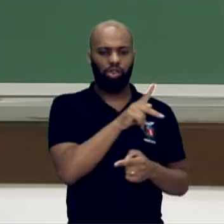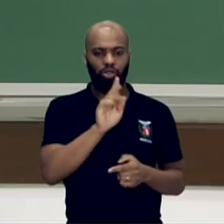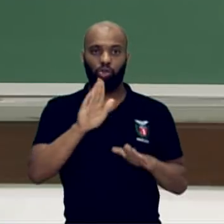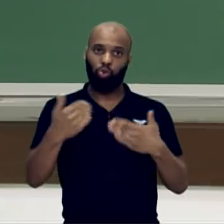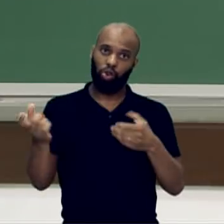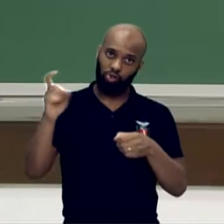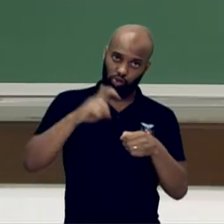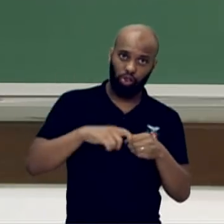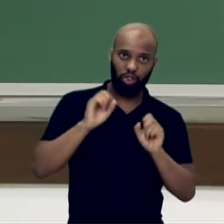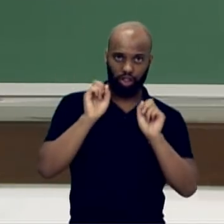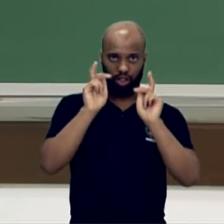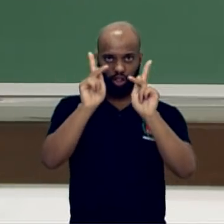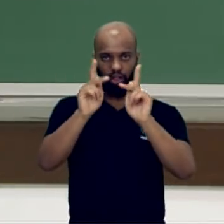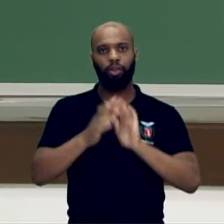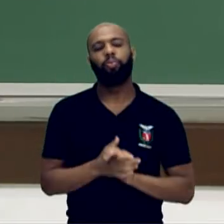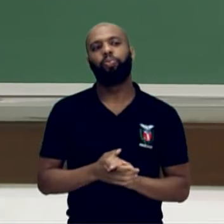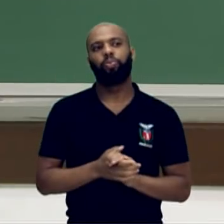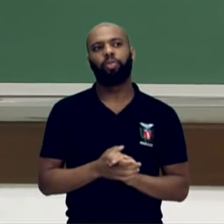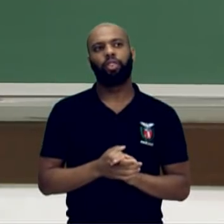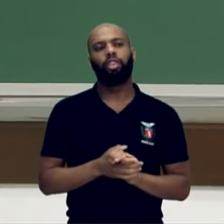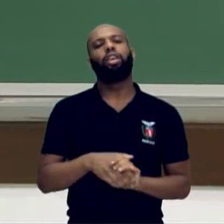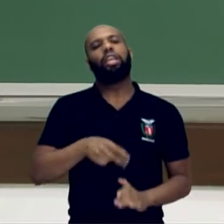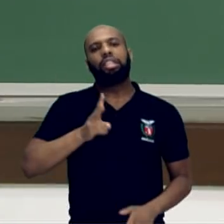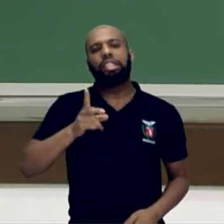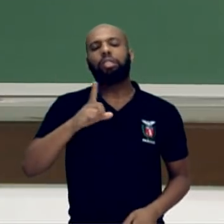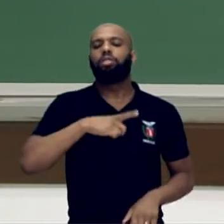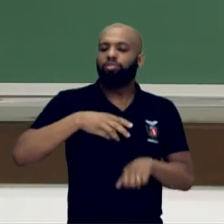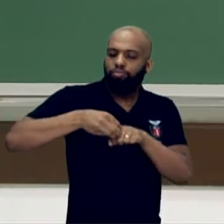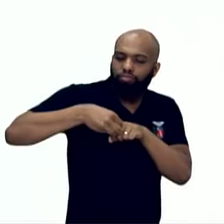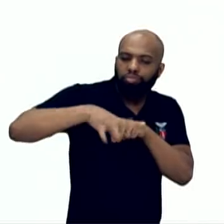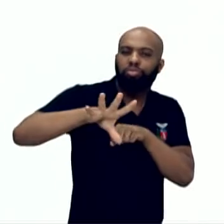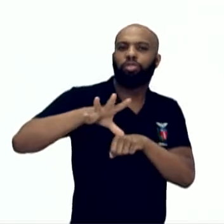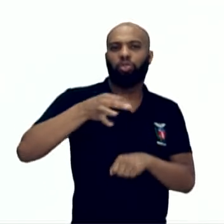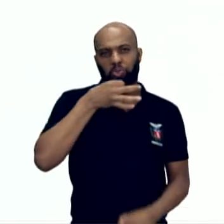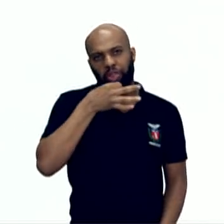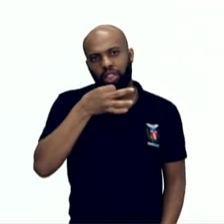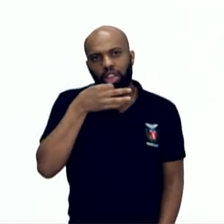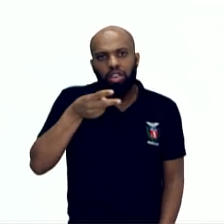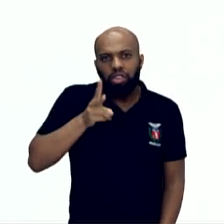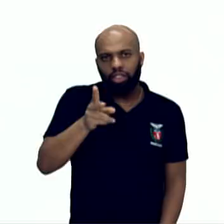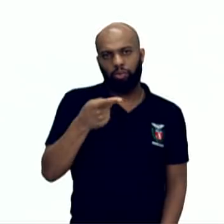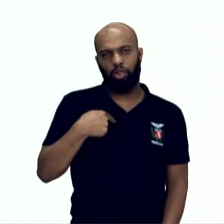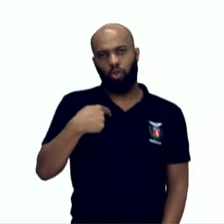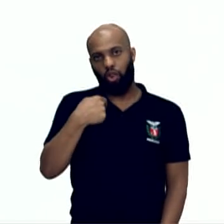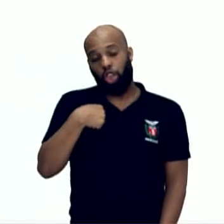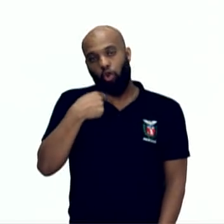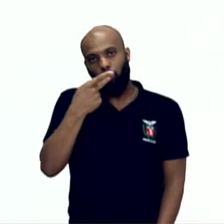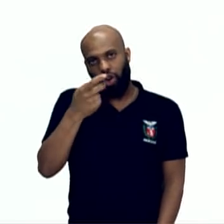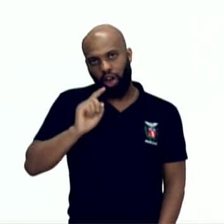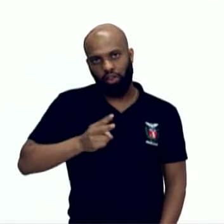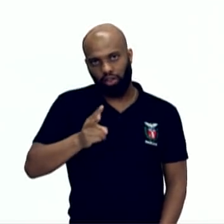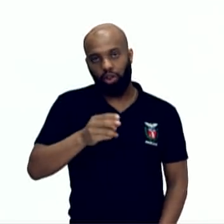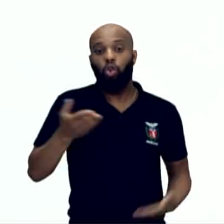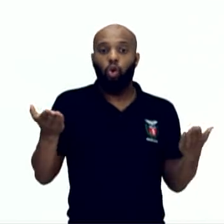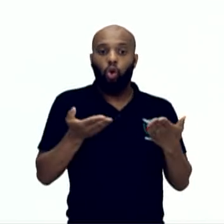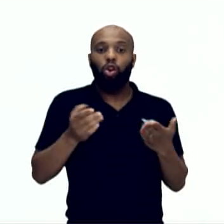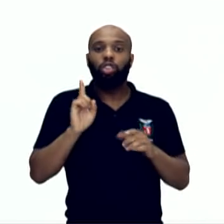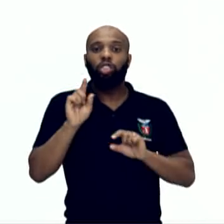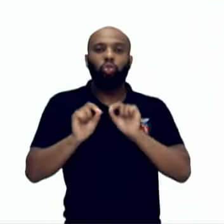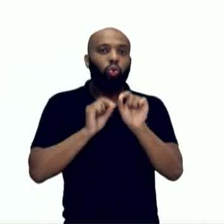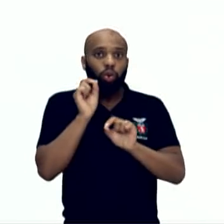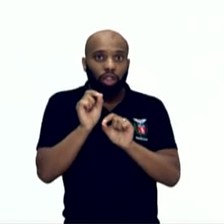bem? E aí, aquelas dicas que eu sempre dou no final da aula para vocês. Hoje é a dica dos poemas